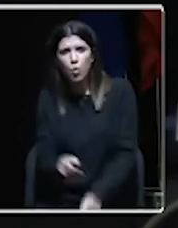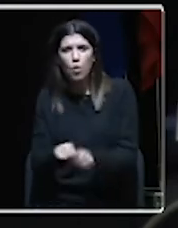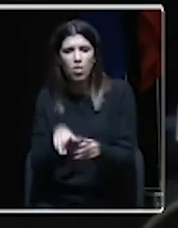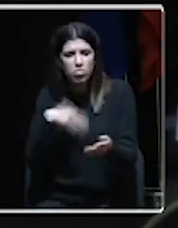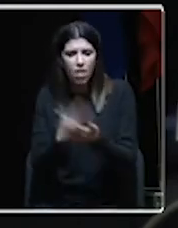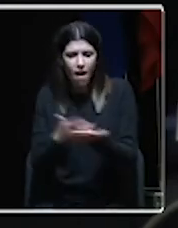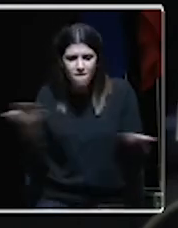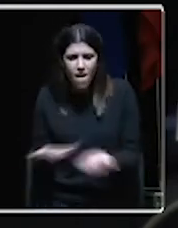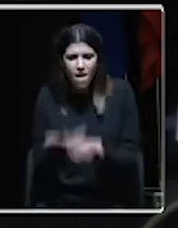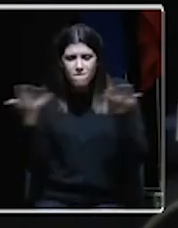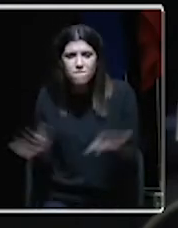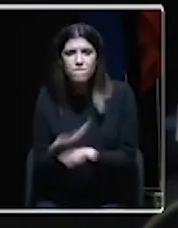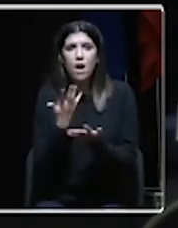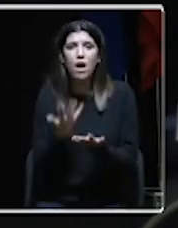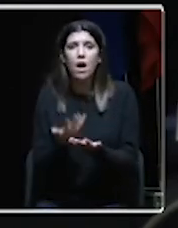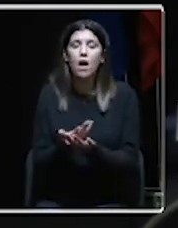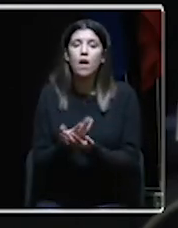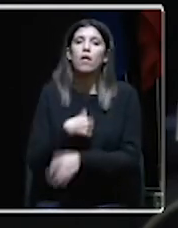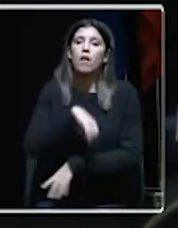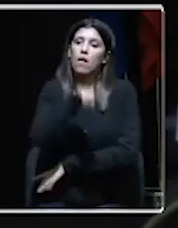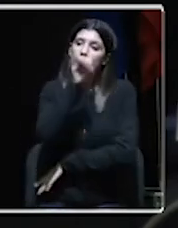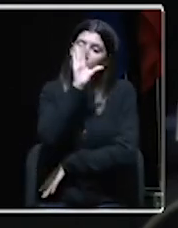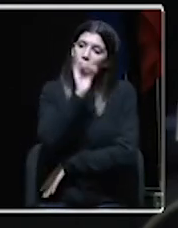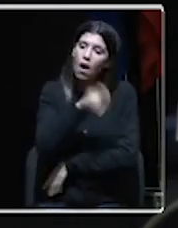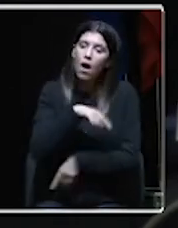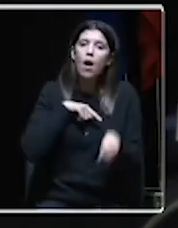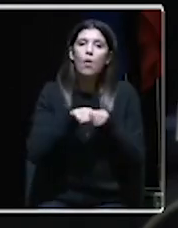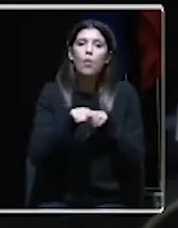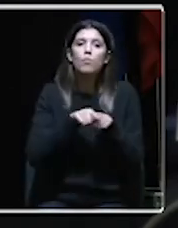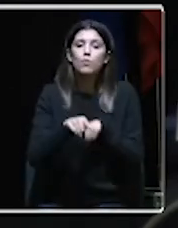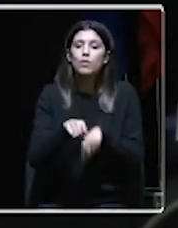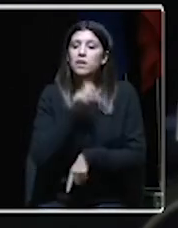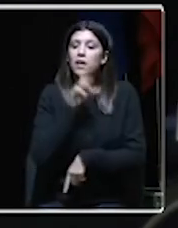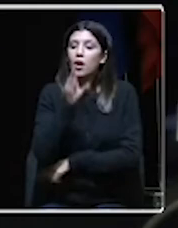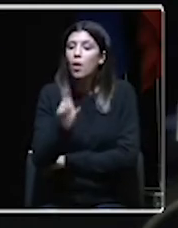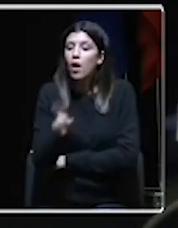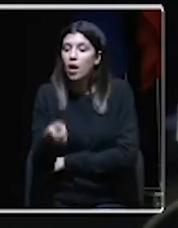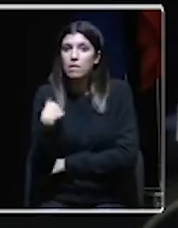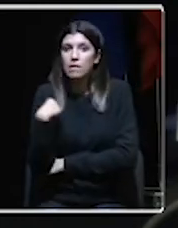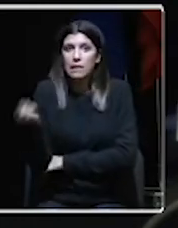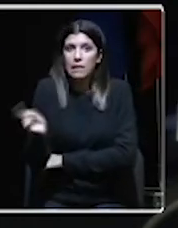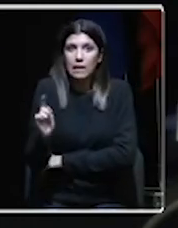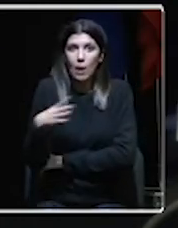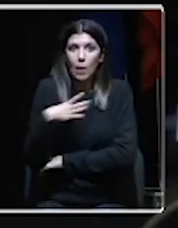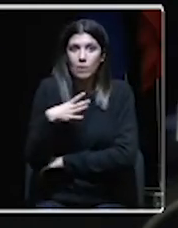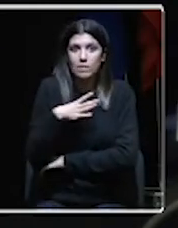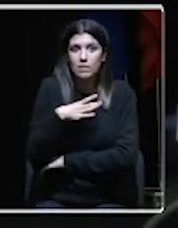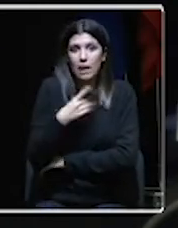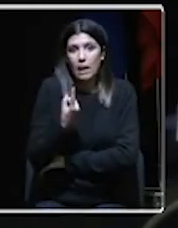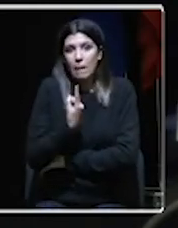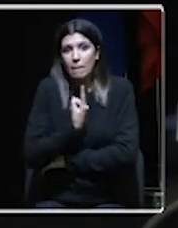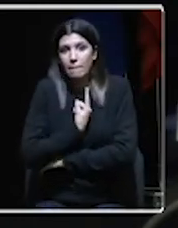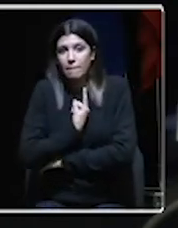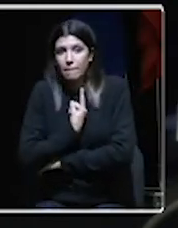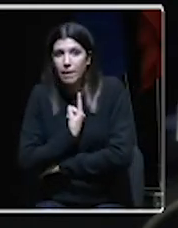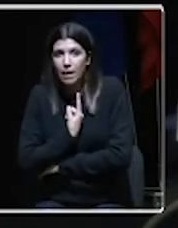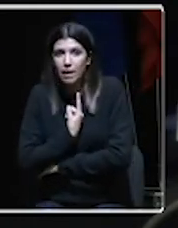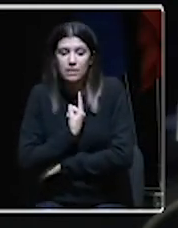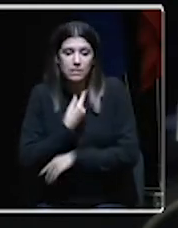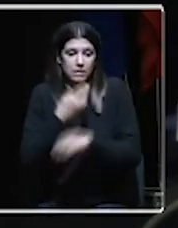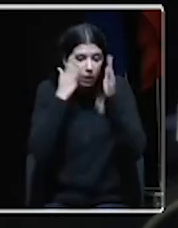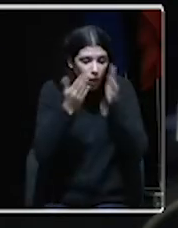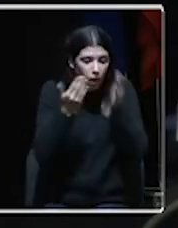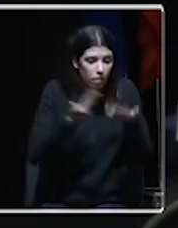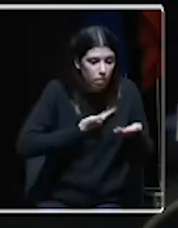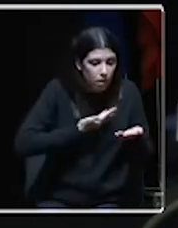problema, aí a resposta do poder político foi não, mas agora temos que nos ocupar do déficit, temos que nos ocupar da